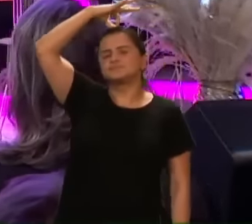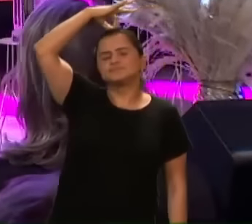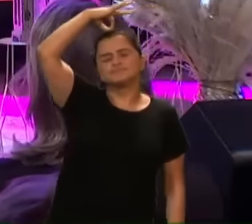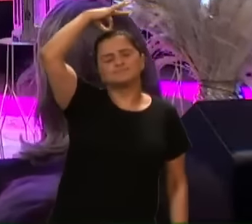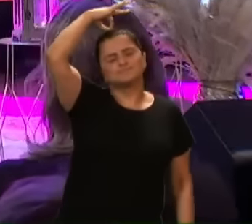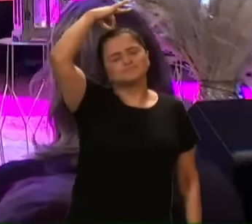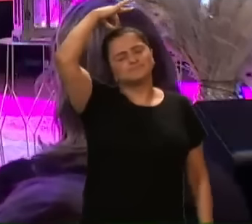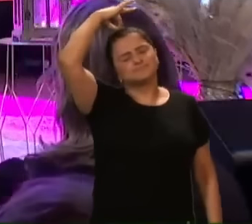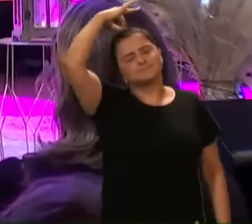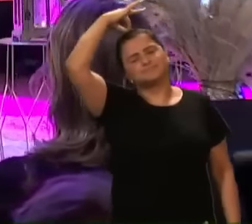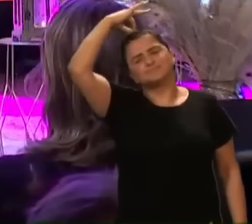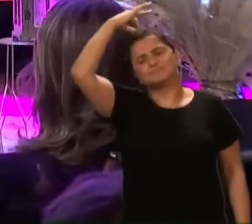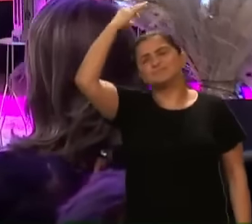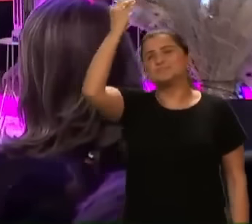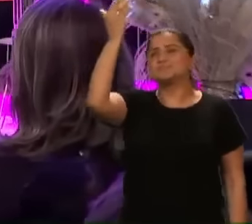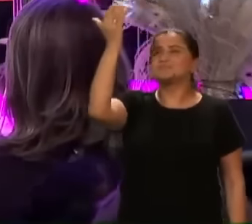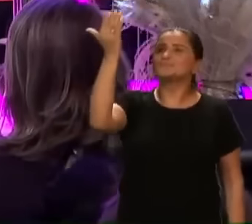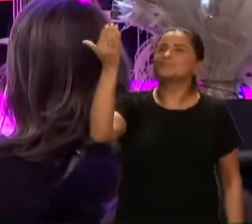Santo,